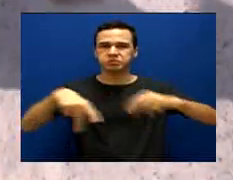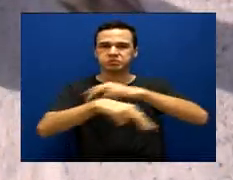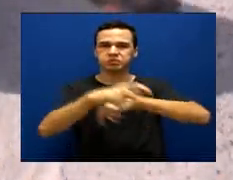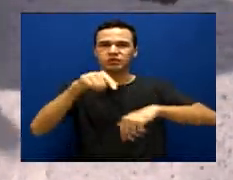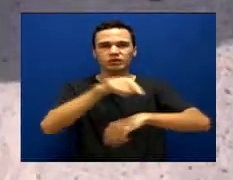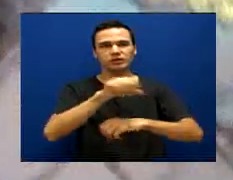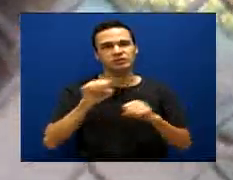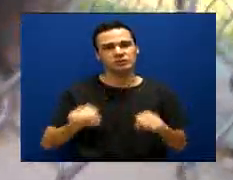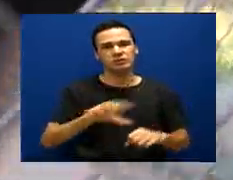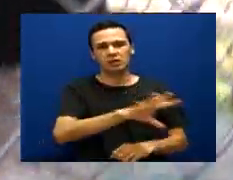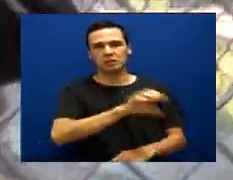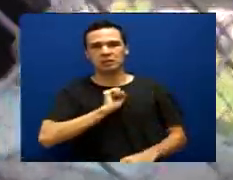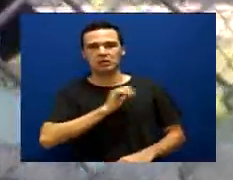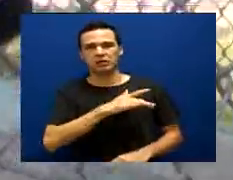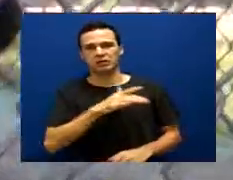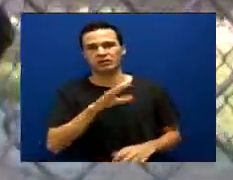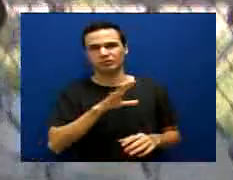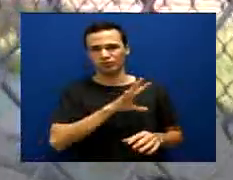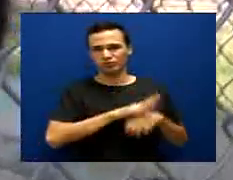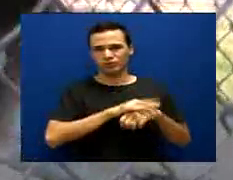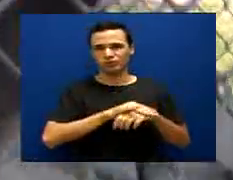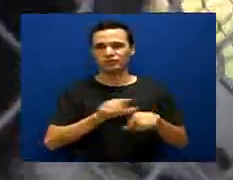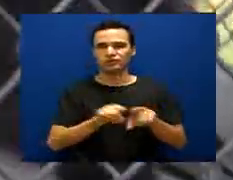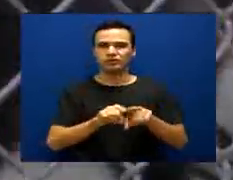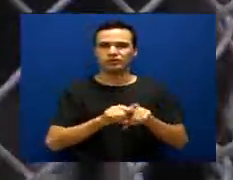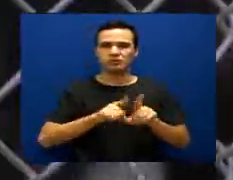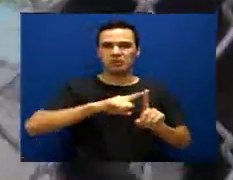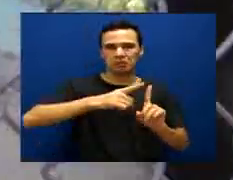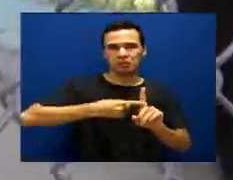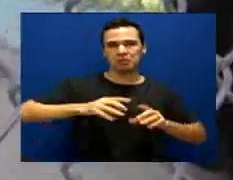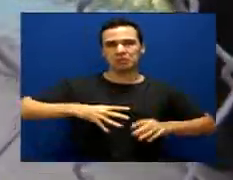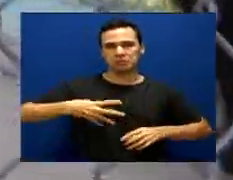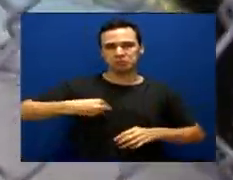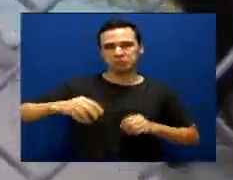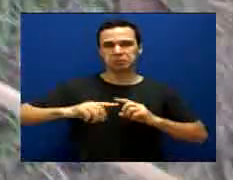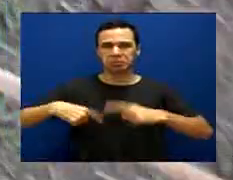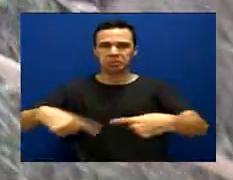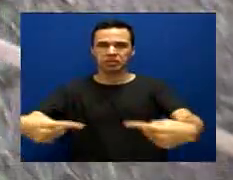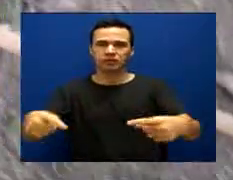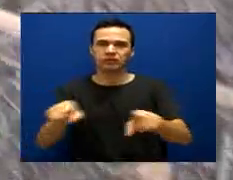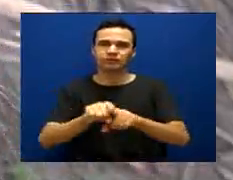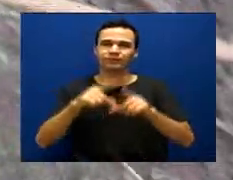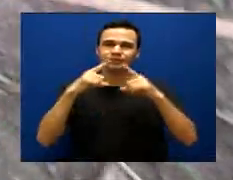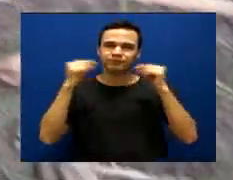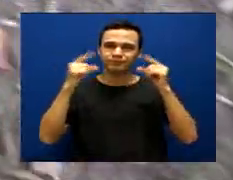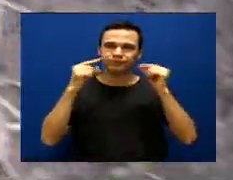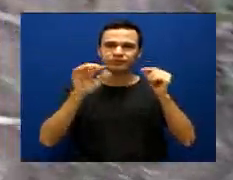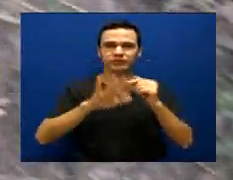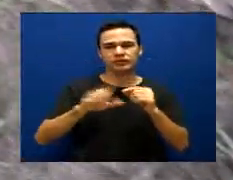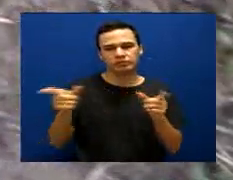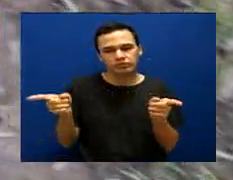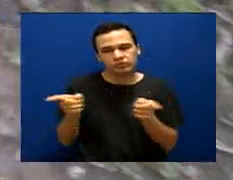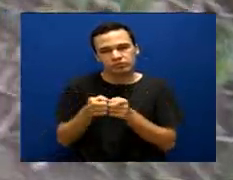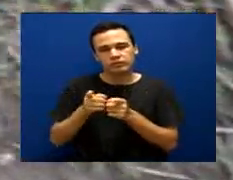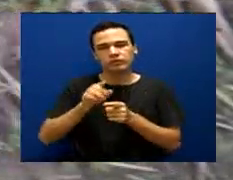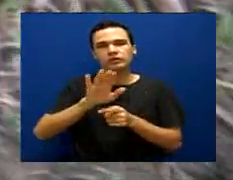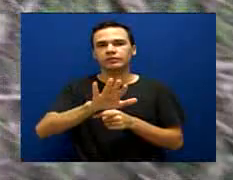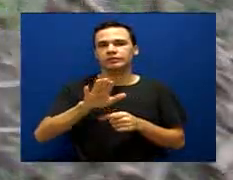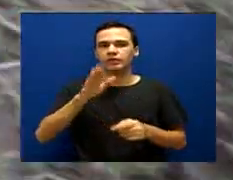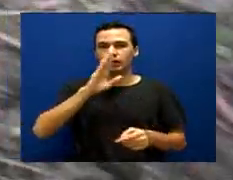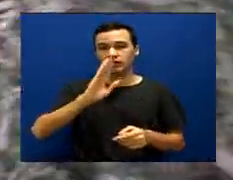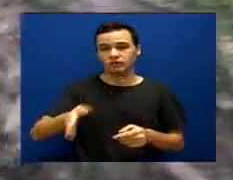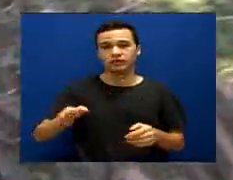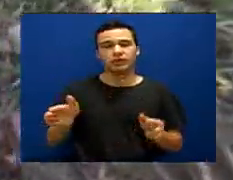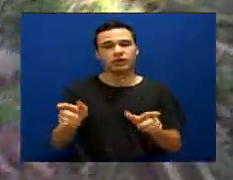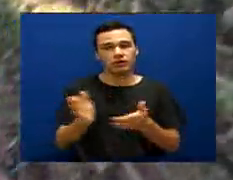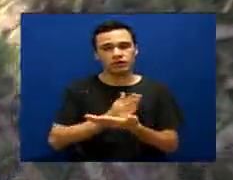a doenças e se reproduzindo. Situação que também inclui gatos e, embora em bem menor proporção, até